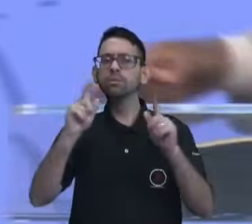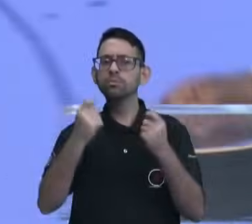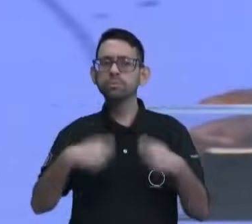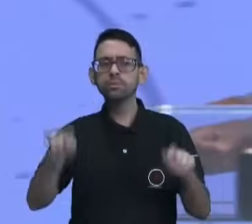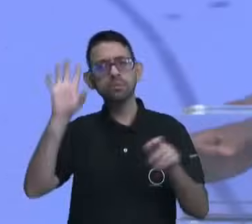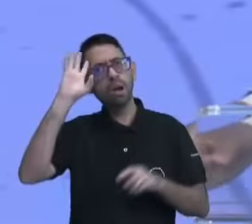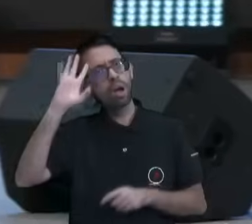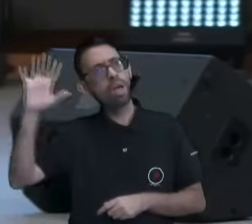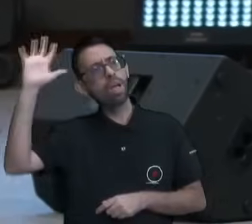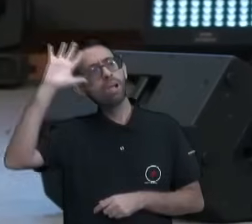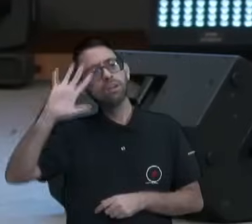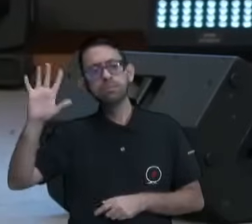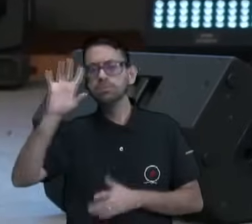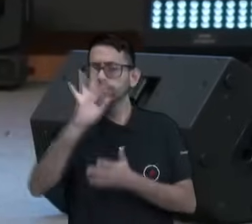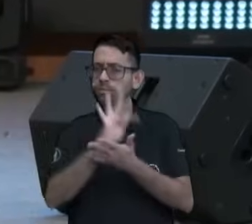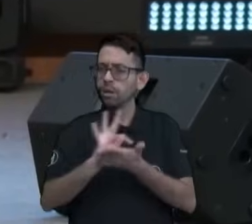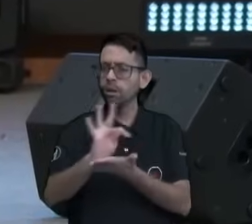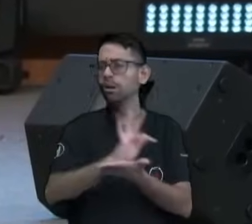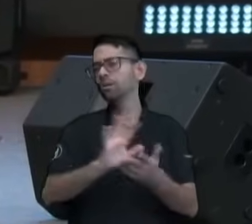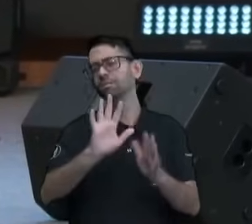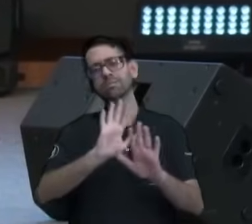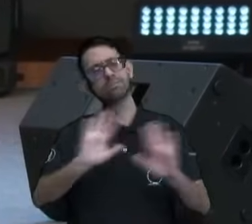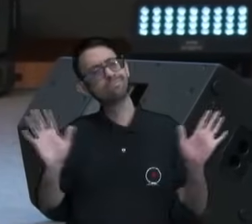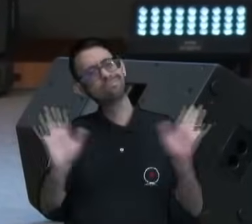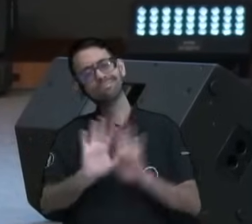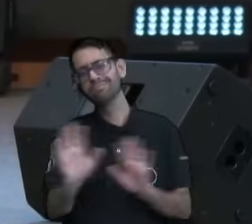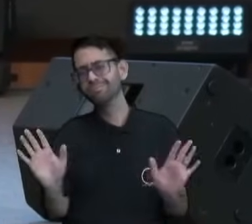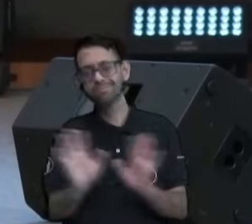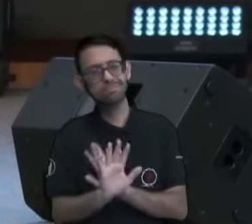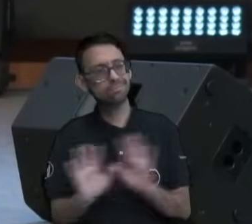nem de ajuda ele é